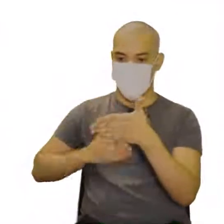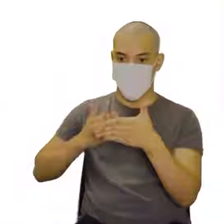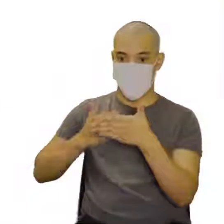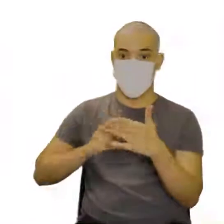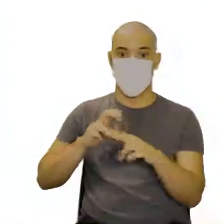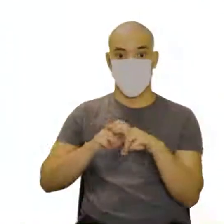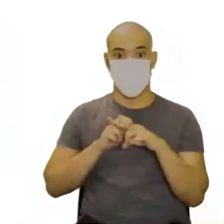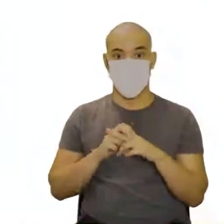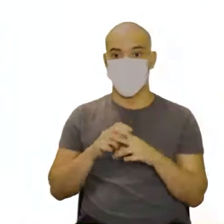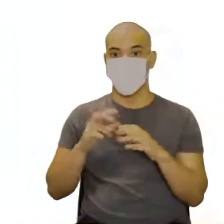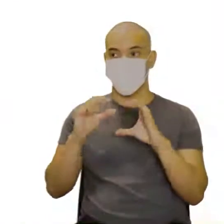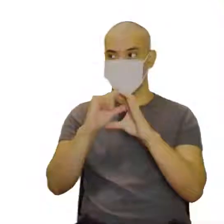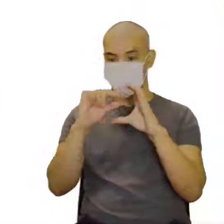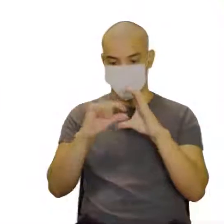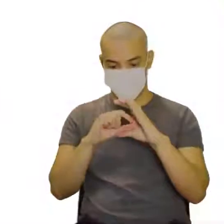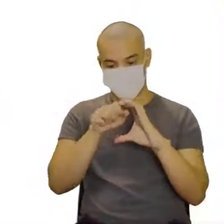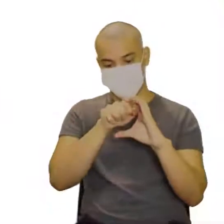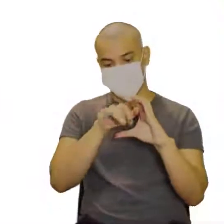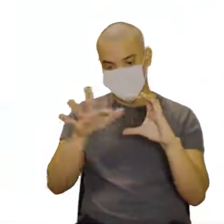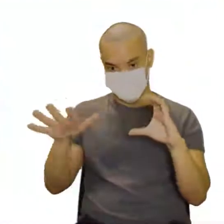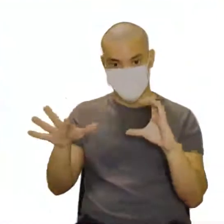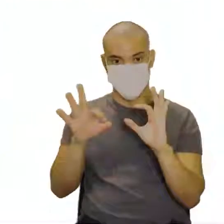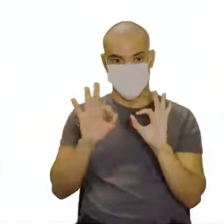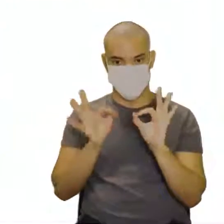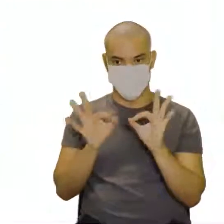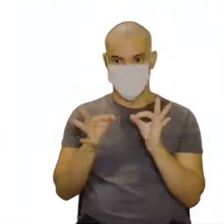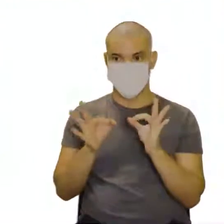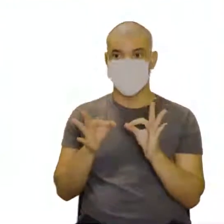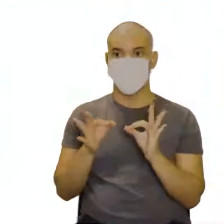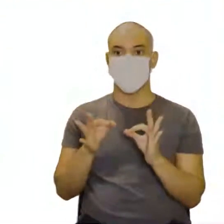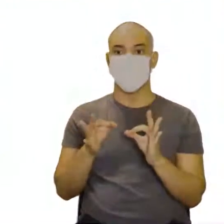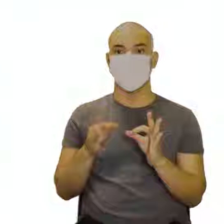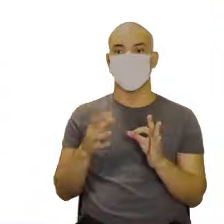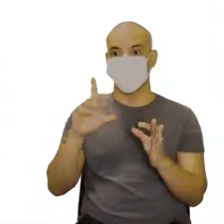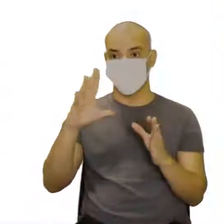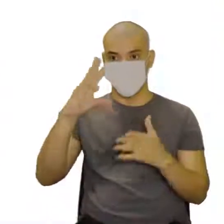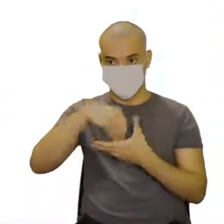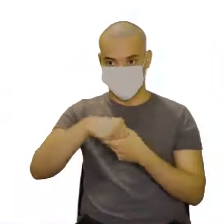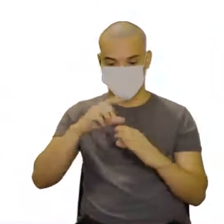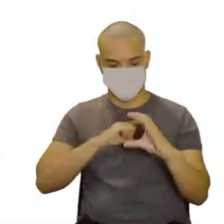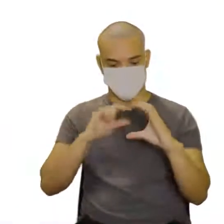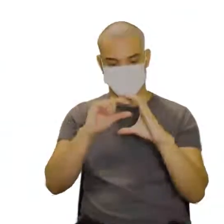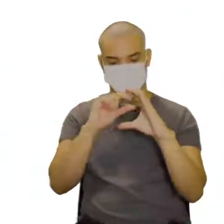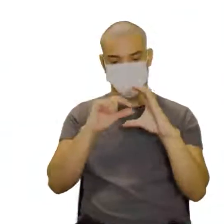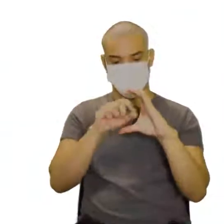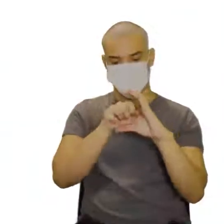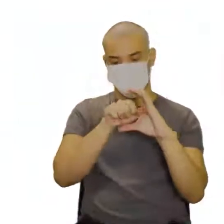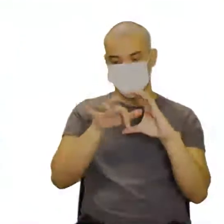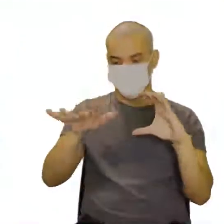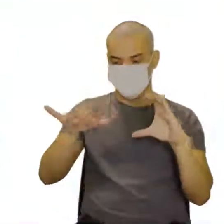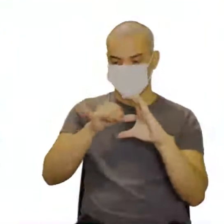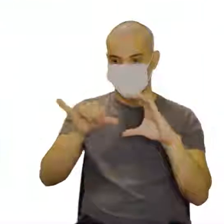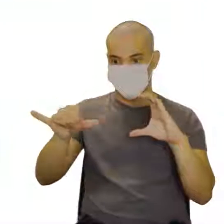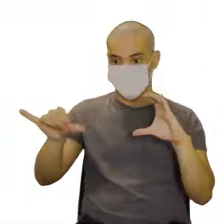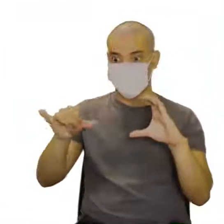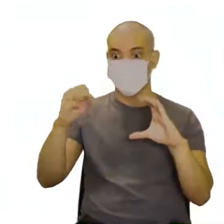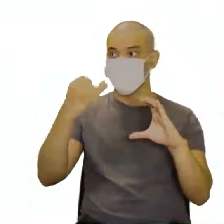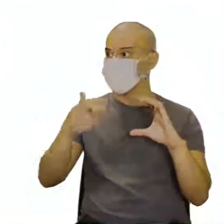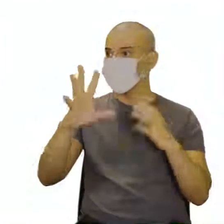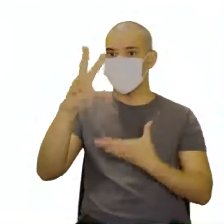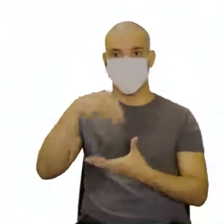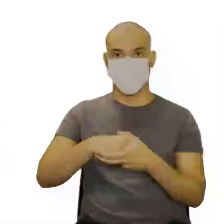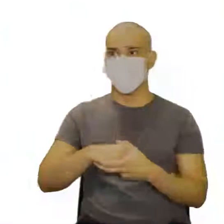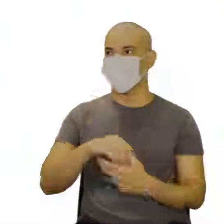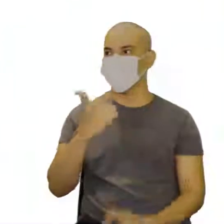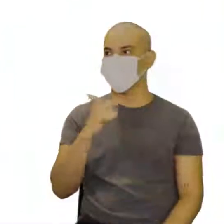são peças condutoras, ok? O meu capacitor é formado aí por peças condutoras. Se eu não tiver lá no meio